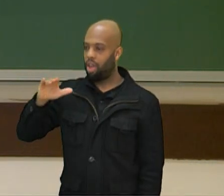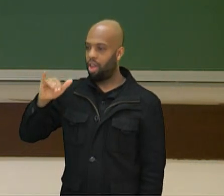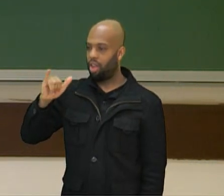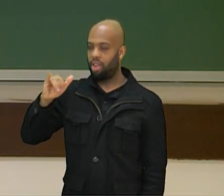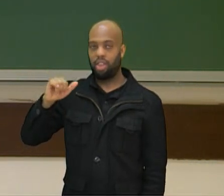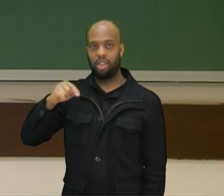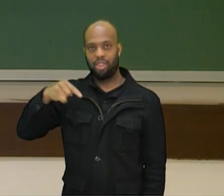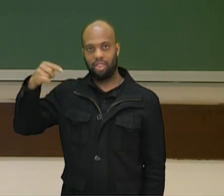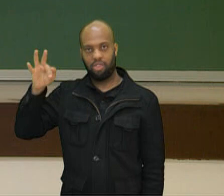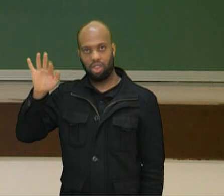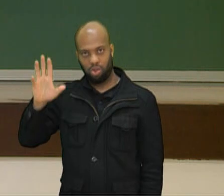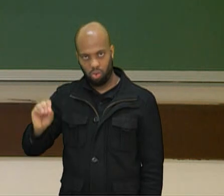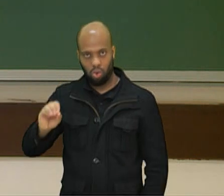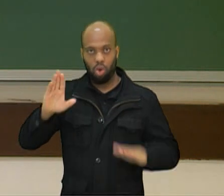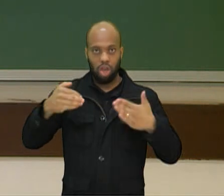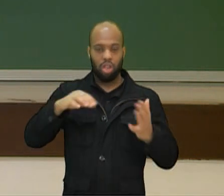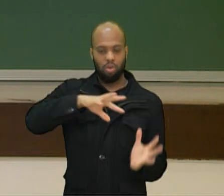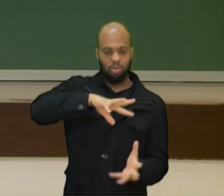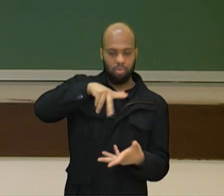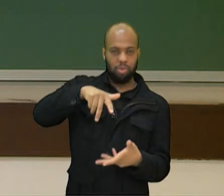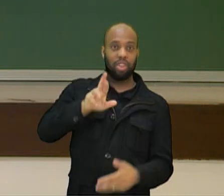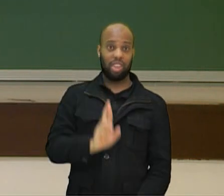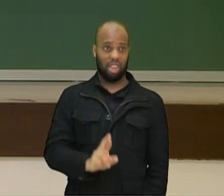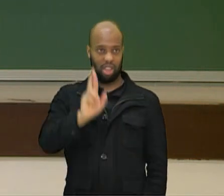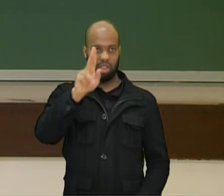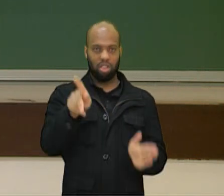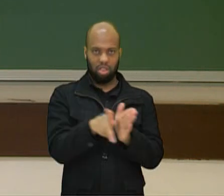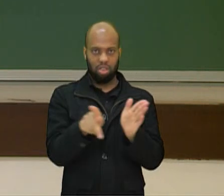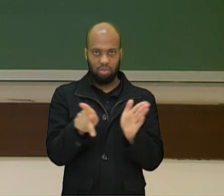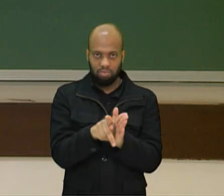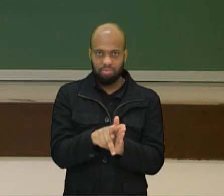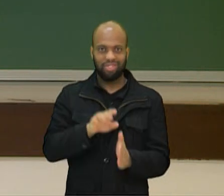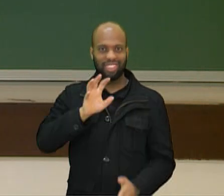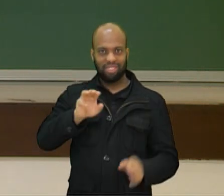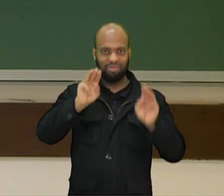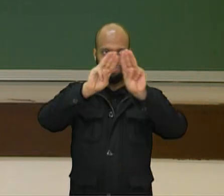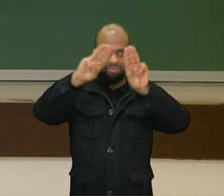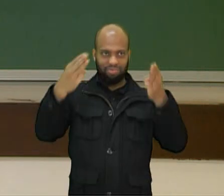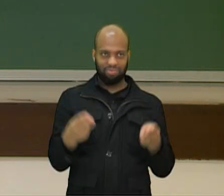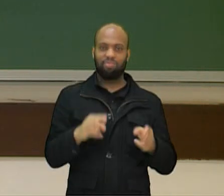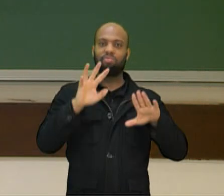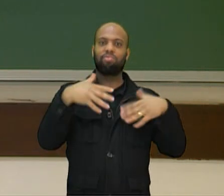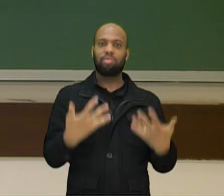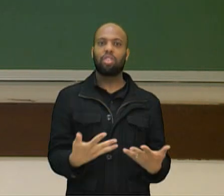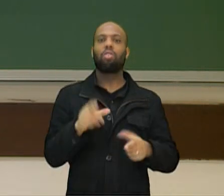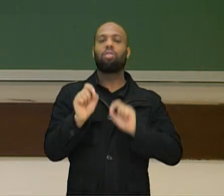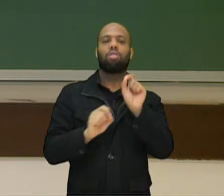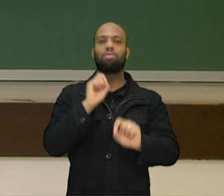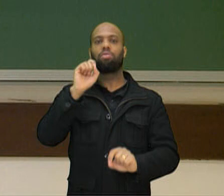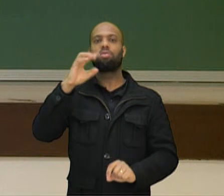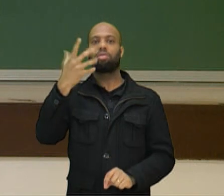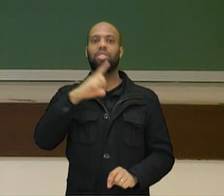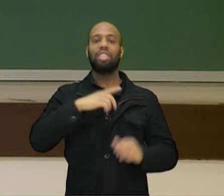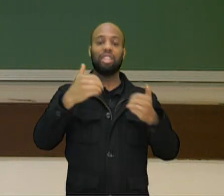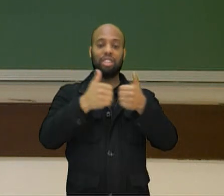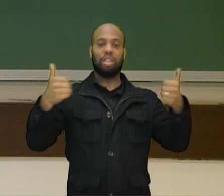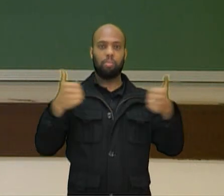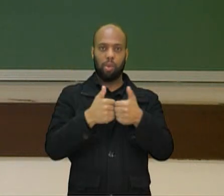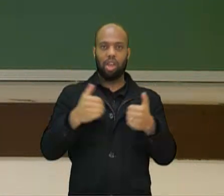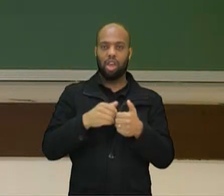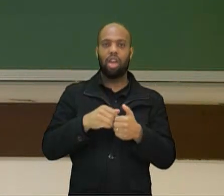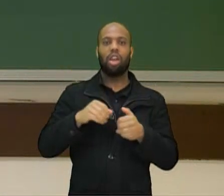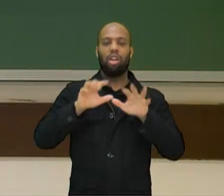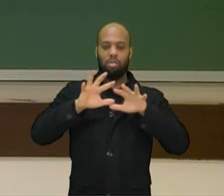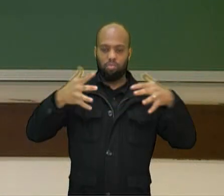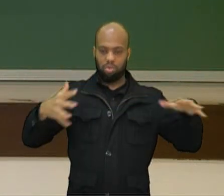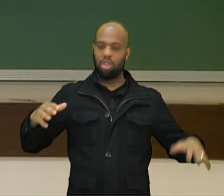Então, para fins de representação cartográfica, o Oceano Pacífico ele acaba sendo dividido em duas partes